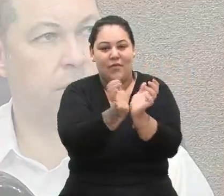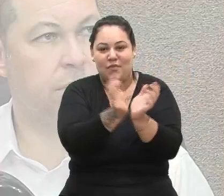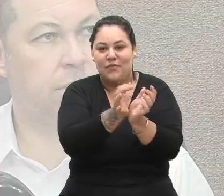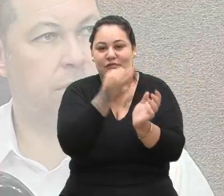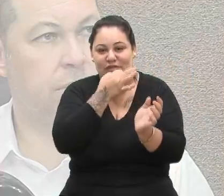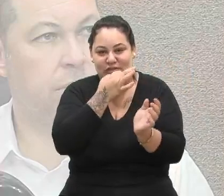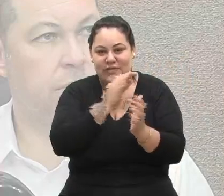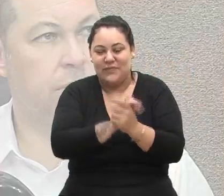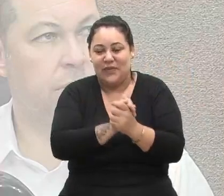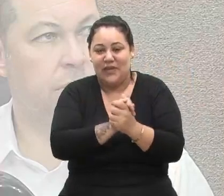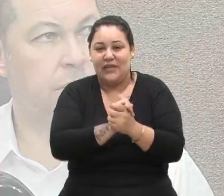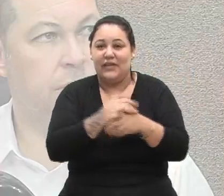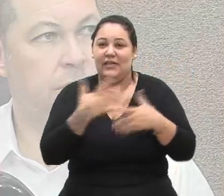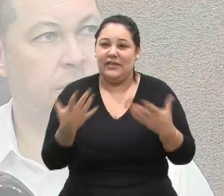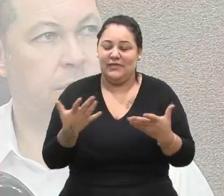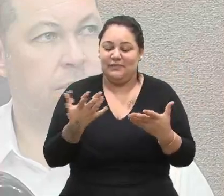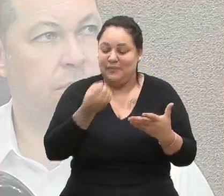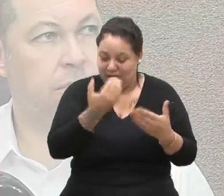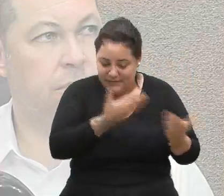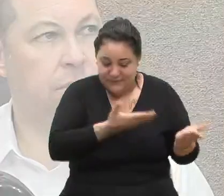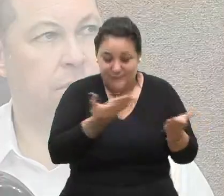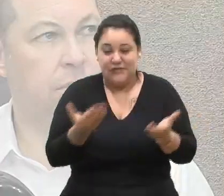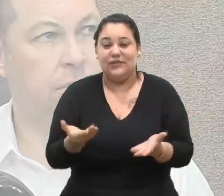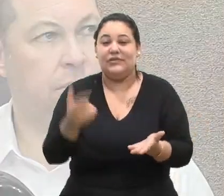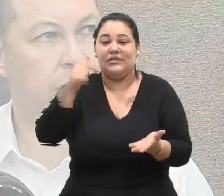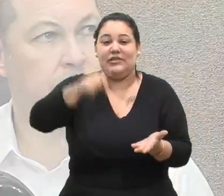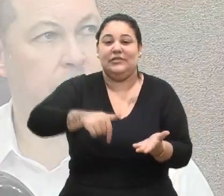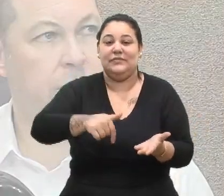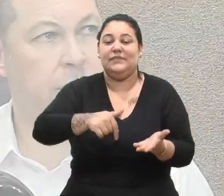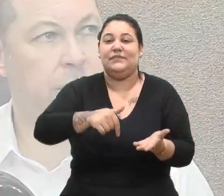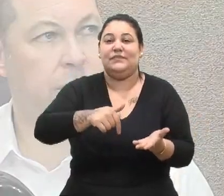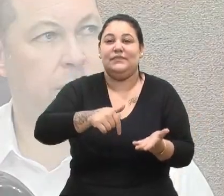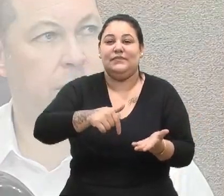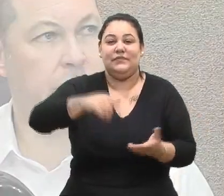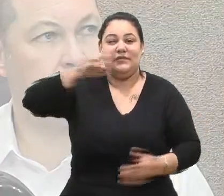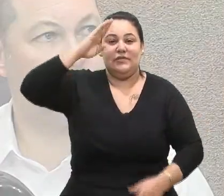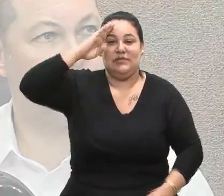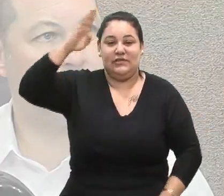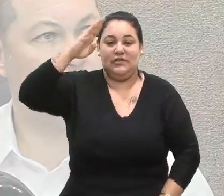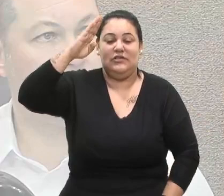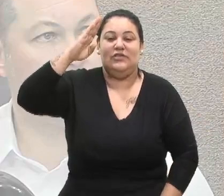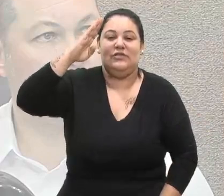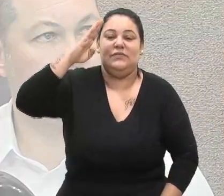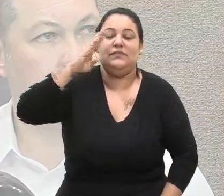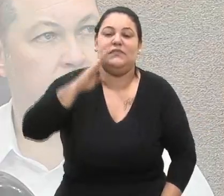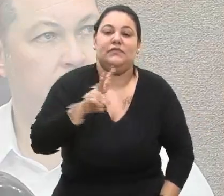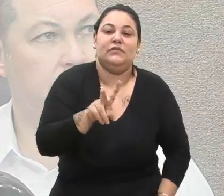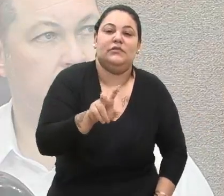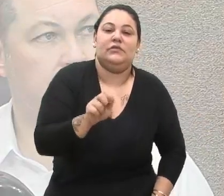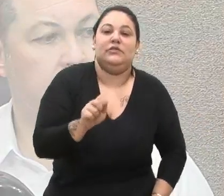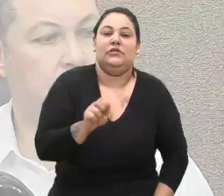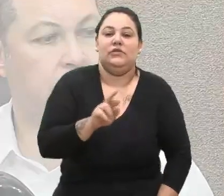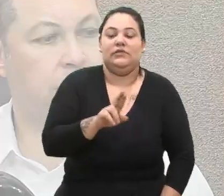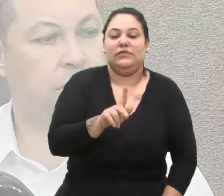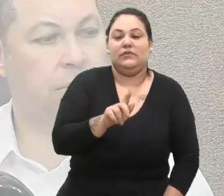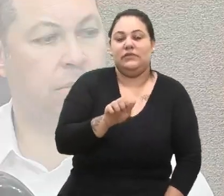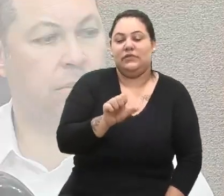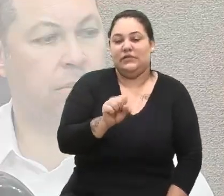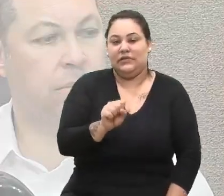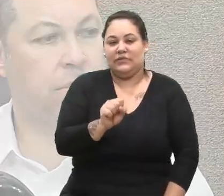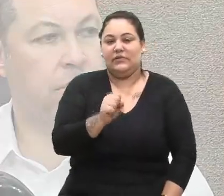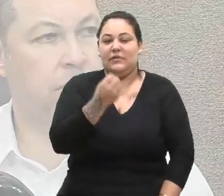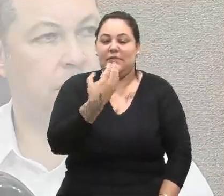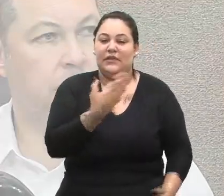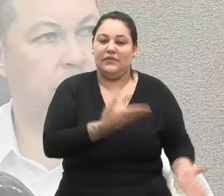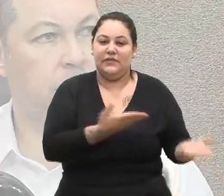Então, sejam bem-vindos, o Tenente-Coronel Vargas, seja bem-vindo, o ex-vereador Zoraido,